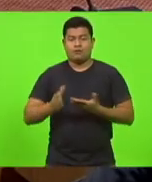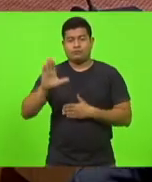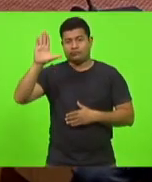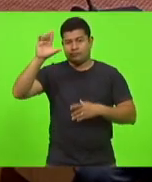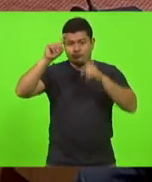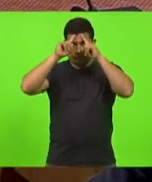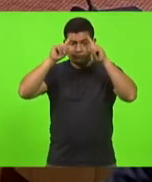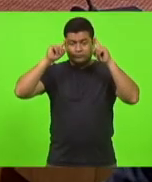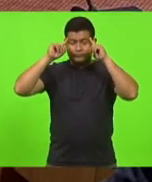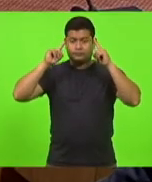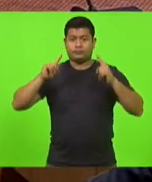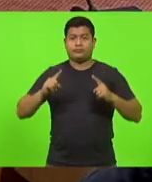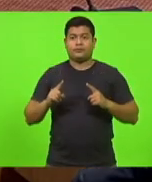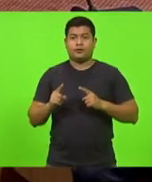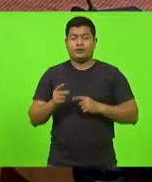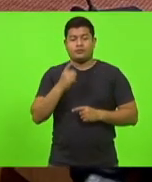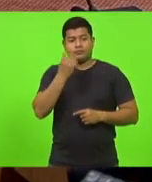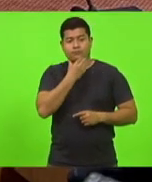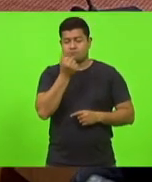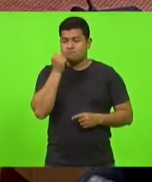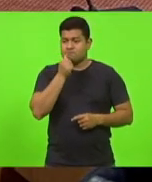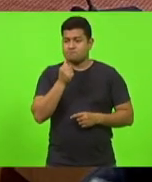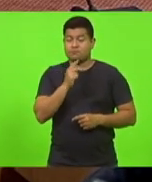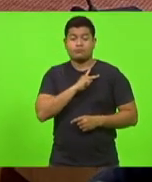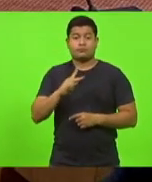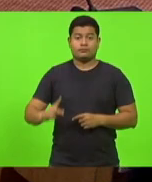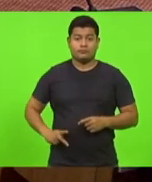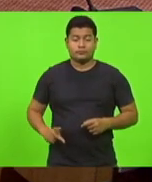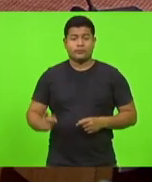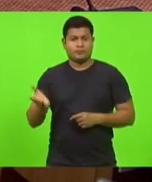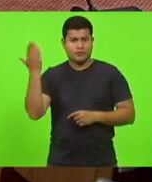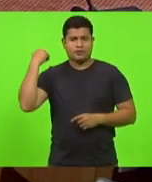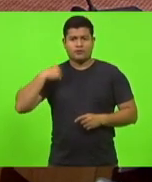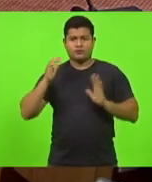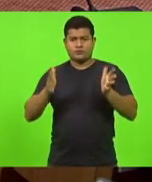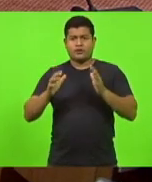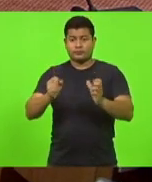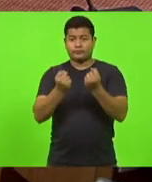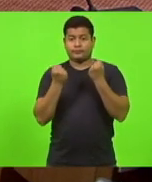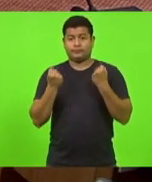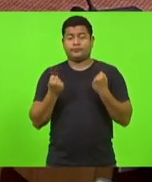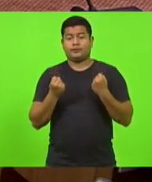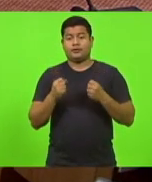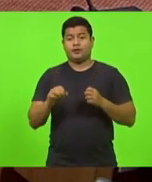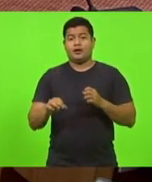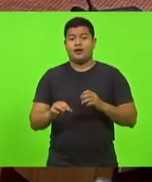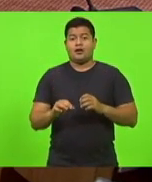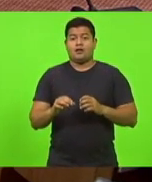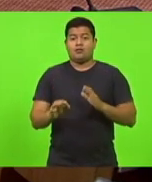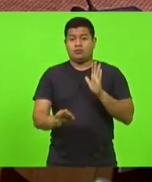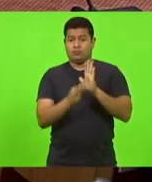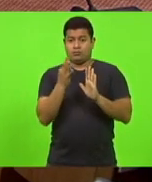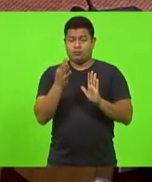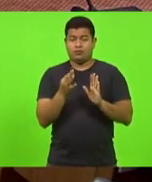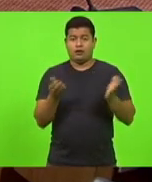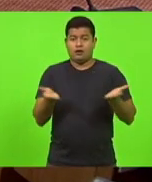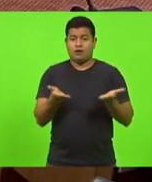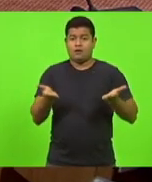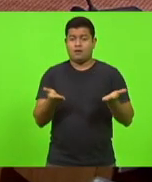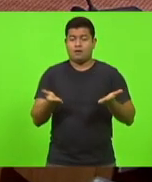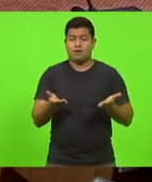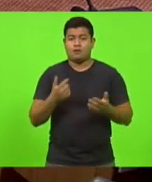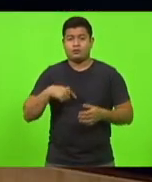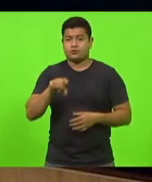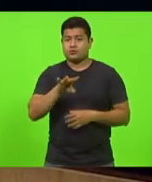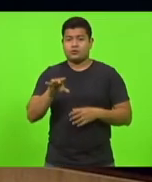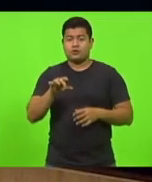senhoras deputadas, eu já na minha fala anterior já defendi os destaques, eu apenas queria fortalecer